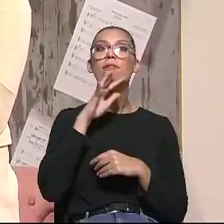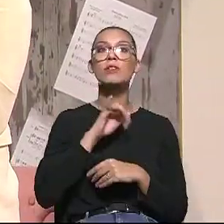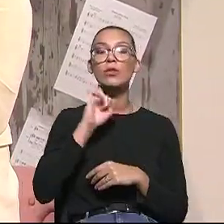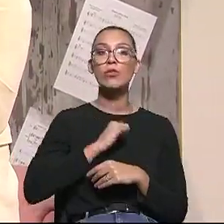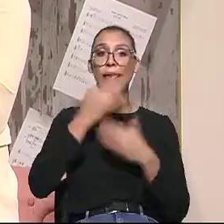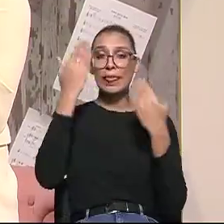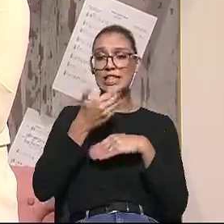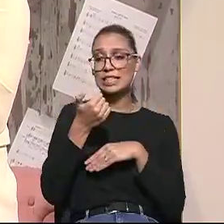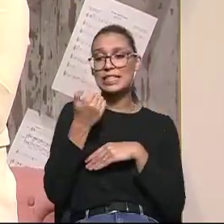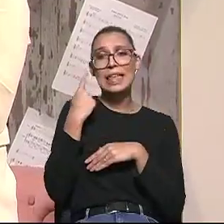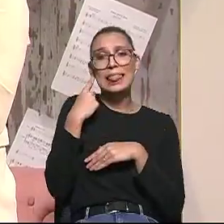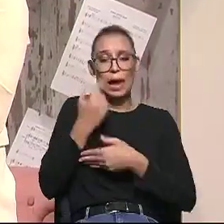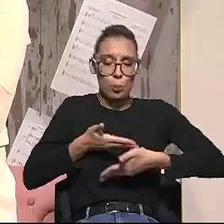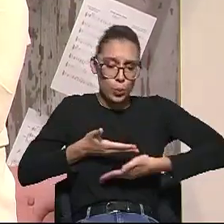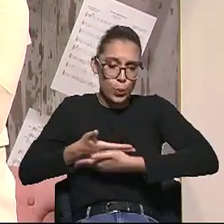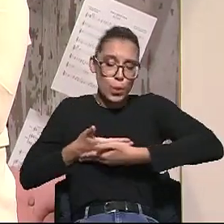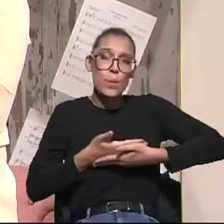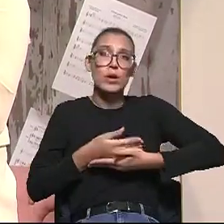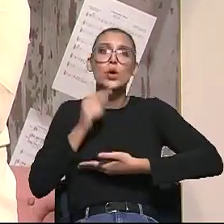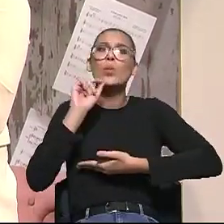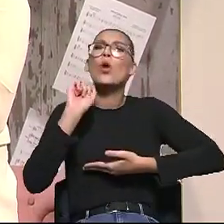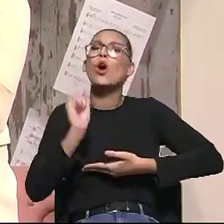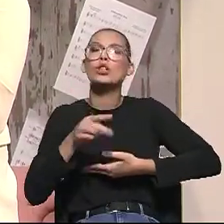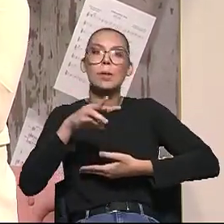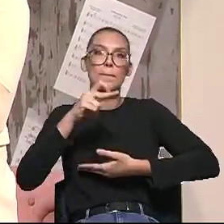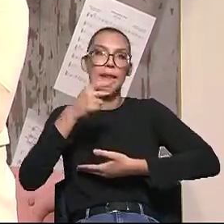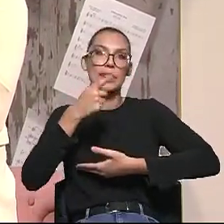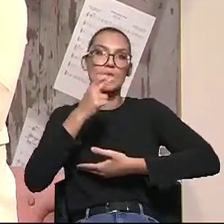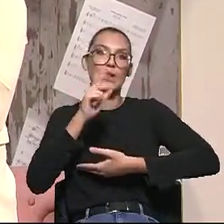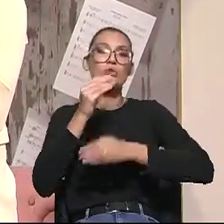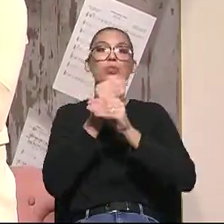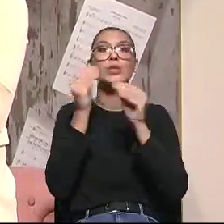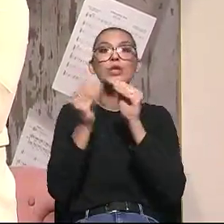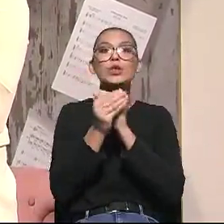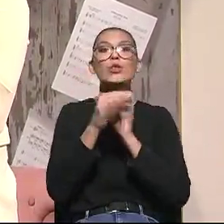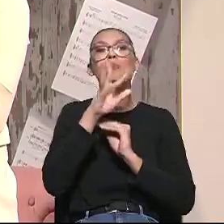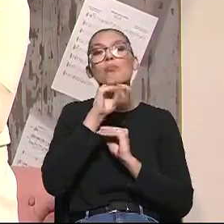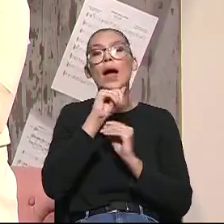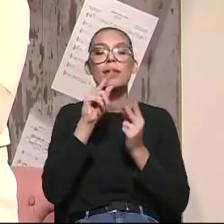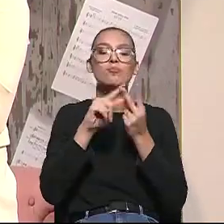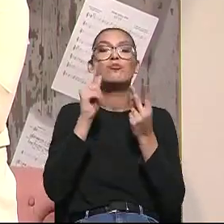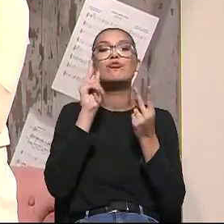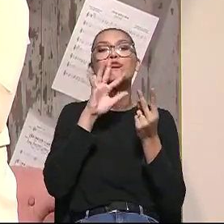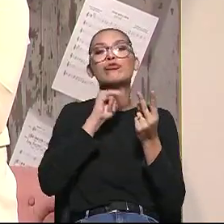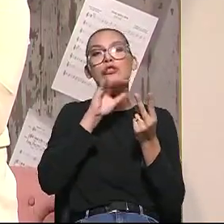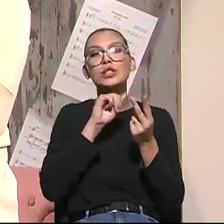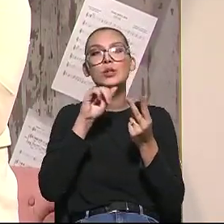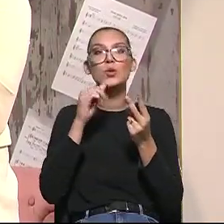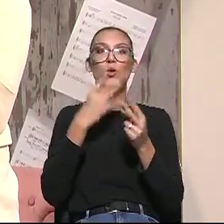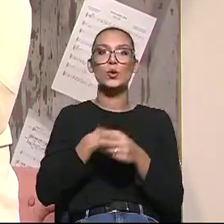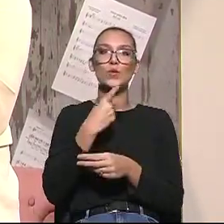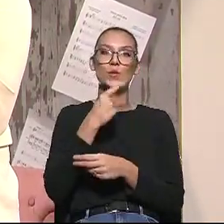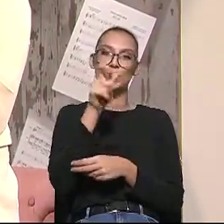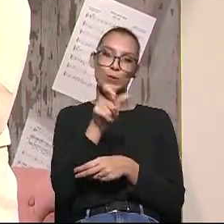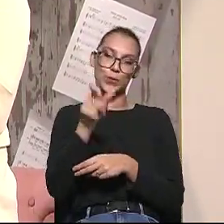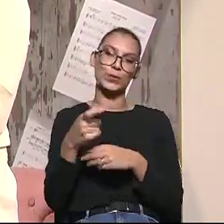para a mamãe. Como é que se chama? Mateus. Mateus, mande lá um beijinho que beijinho ele depois um dia vai ver. Para a mamãe e para o Mateus. E gosto muito deles. Claro,